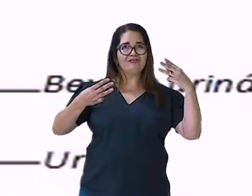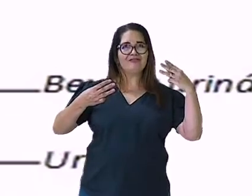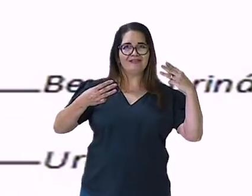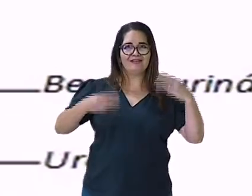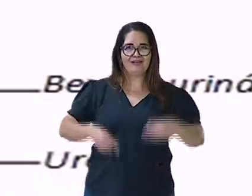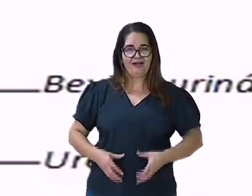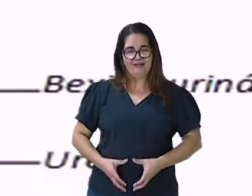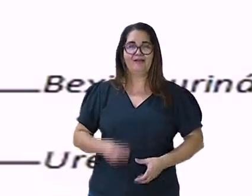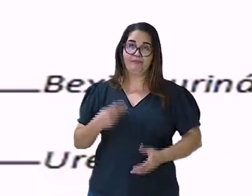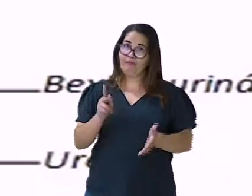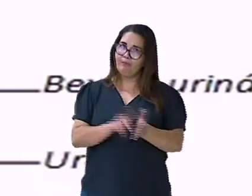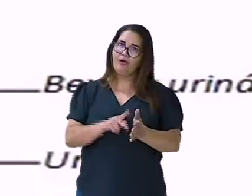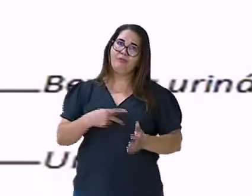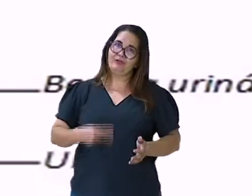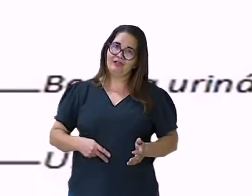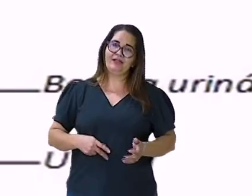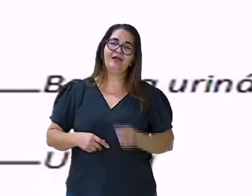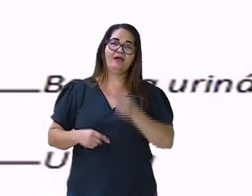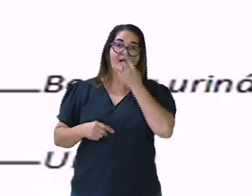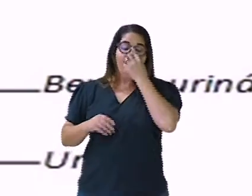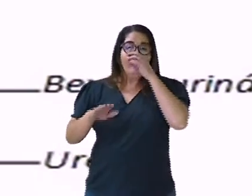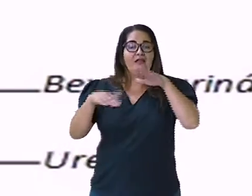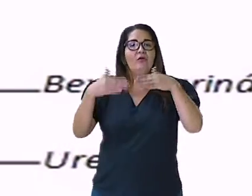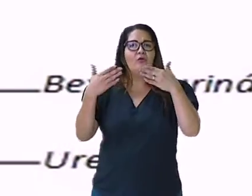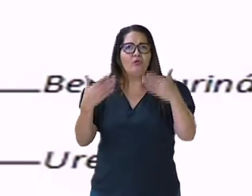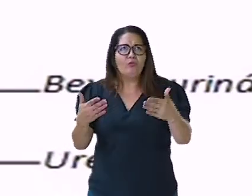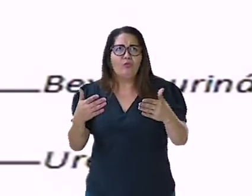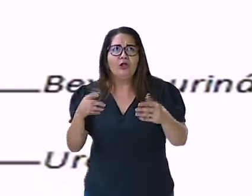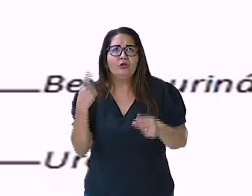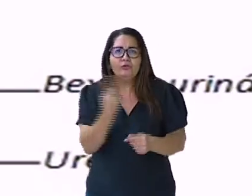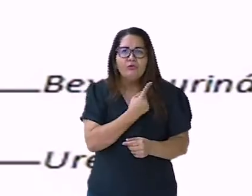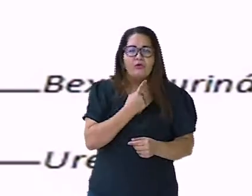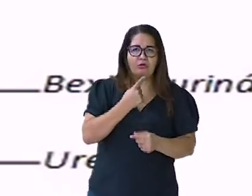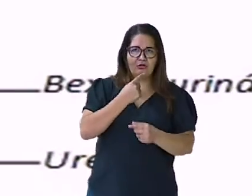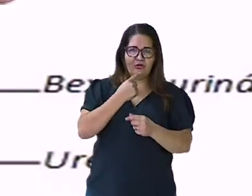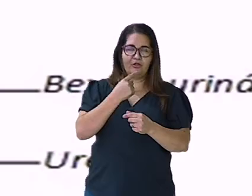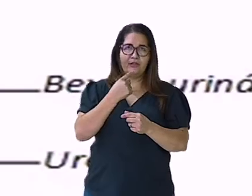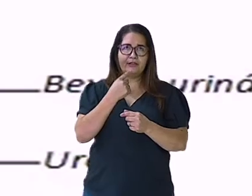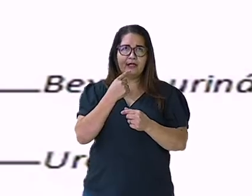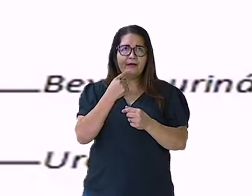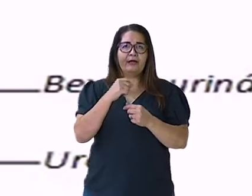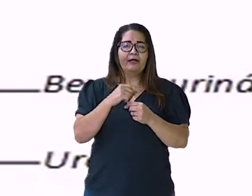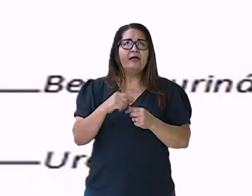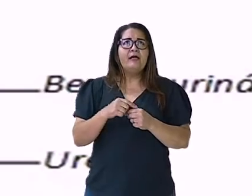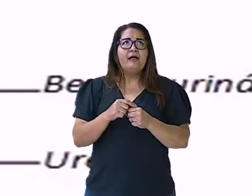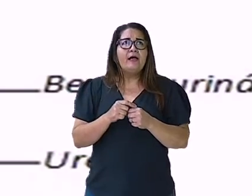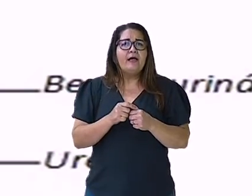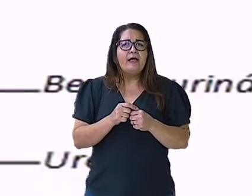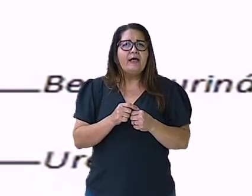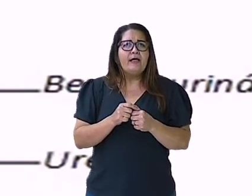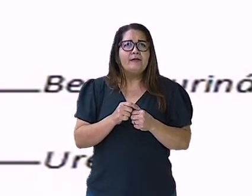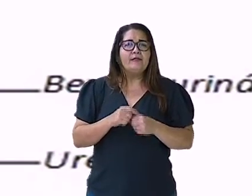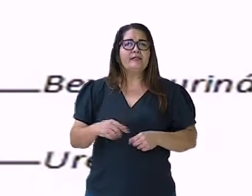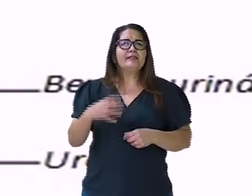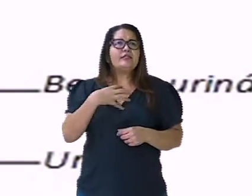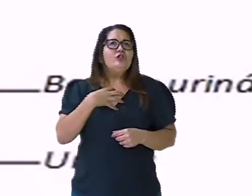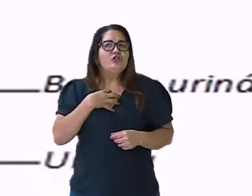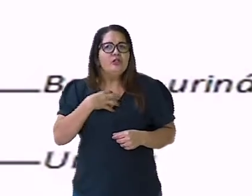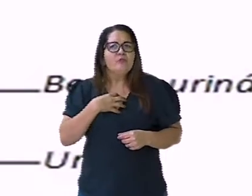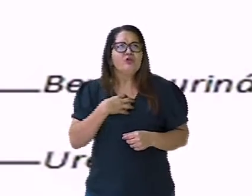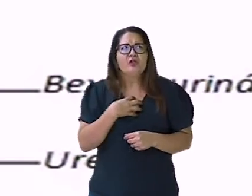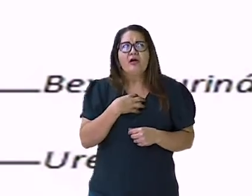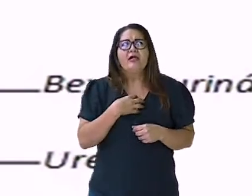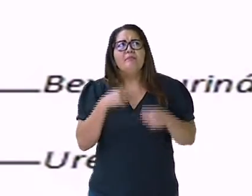urina. Quando nós recebemos a primeira informação que o nosso organismo precisa fazer